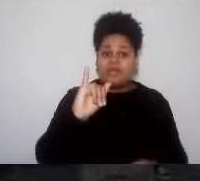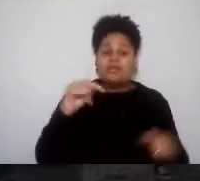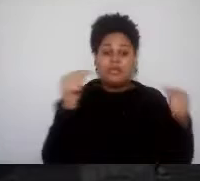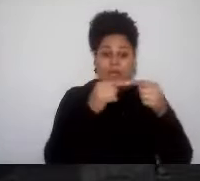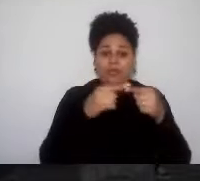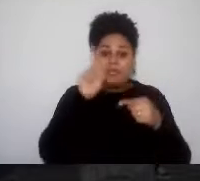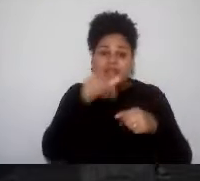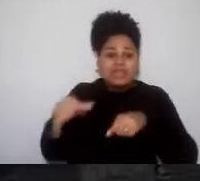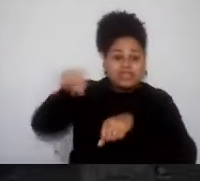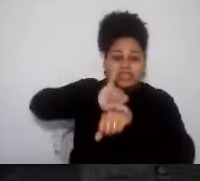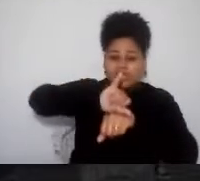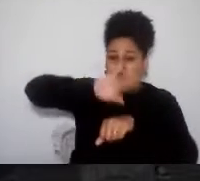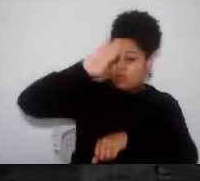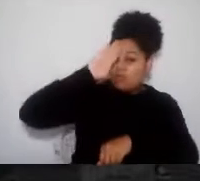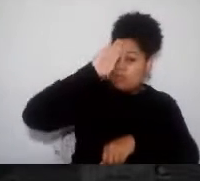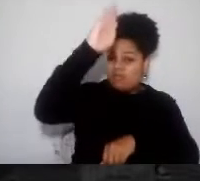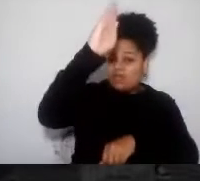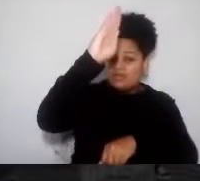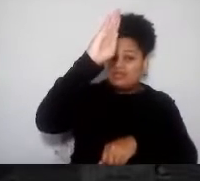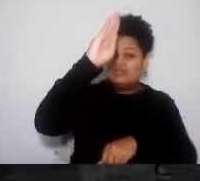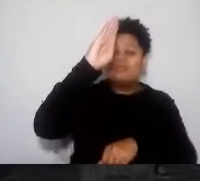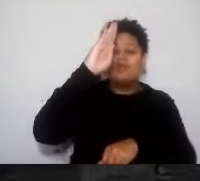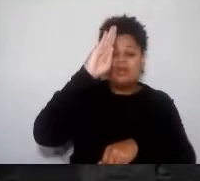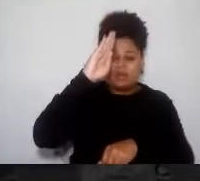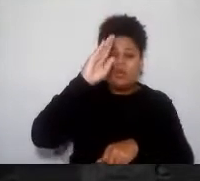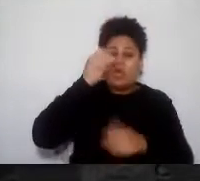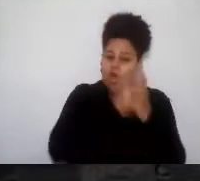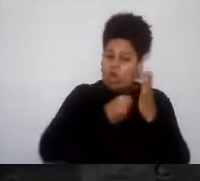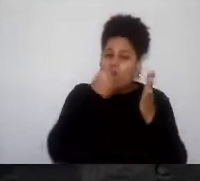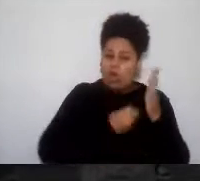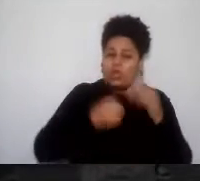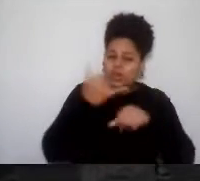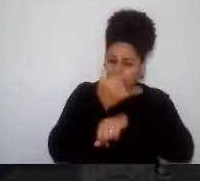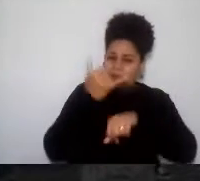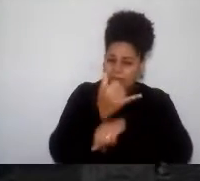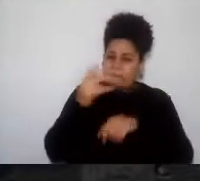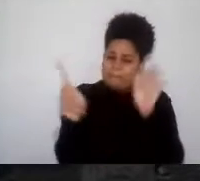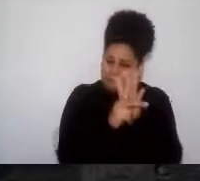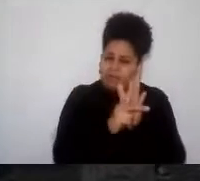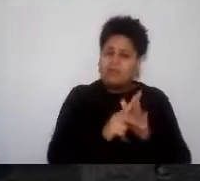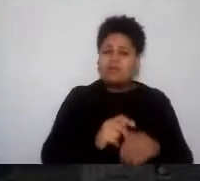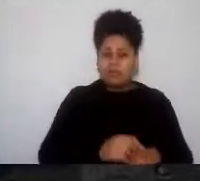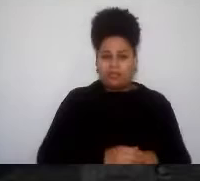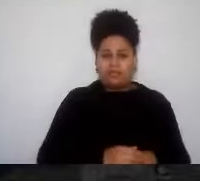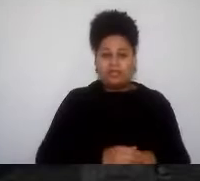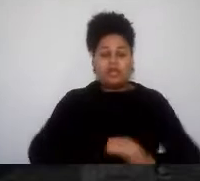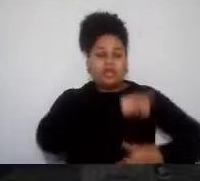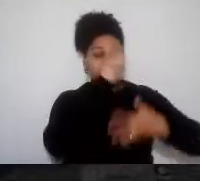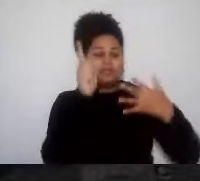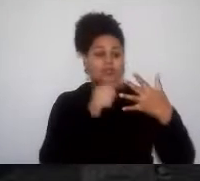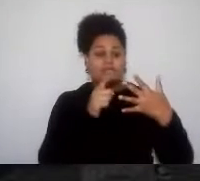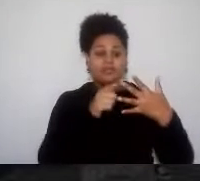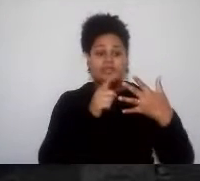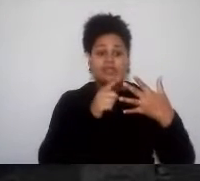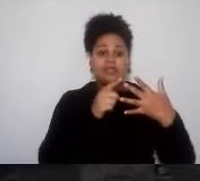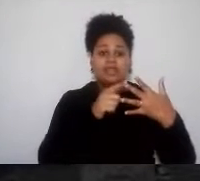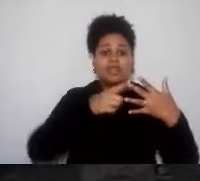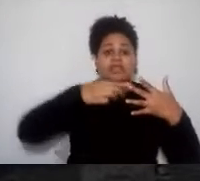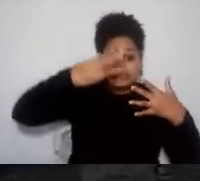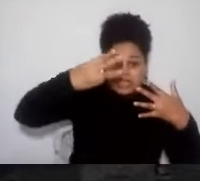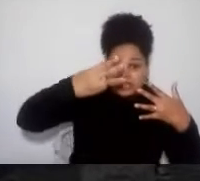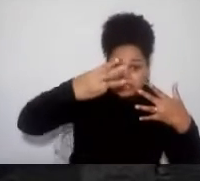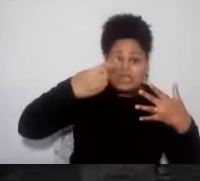centro da pauta da luta dos metalúrgicos. O terceiro eixo que eu tenho que levar